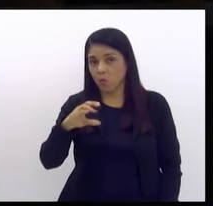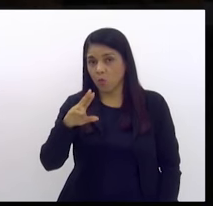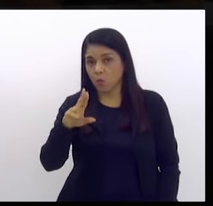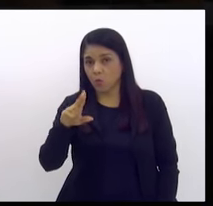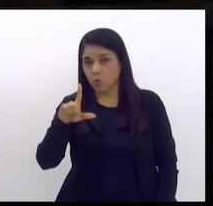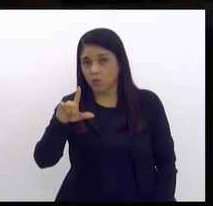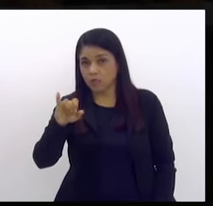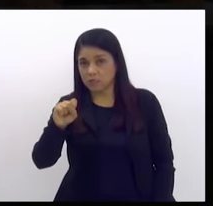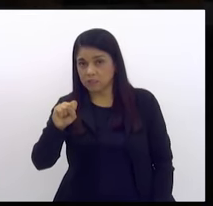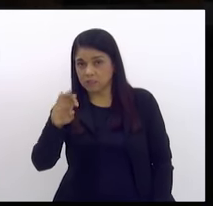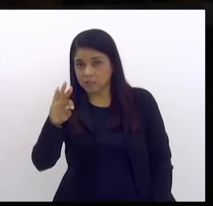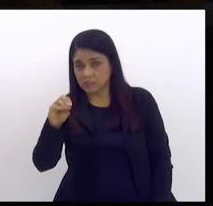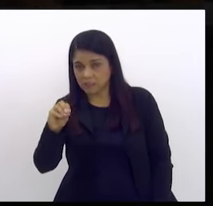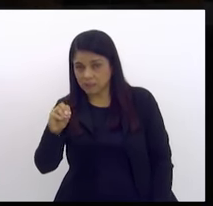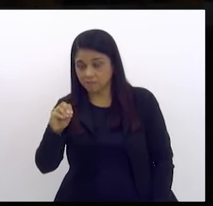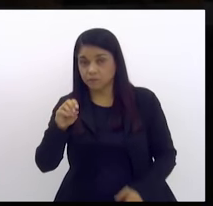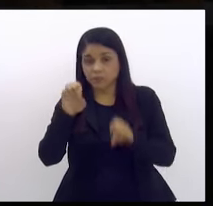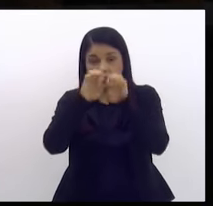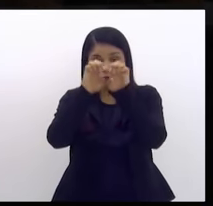em fundação.